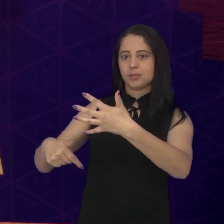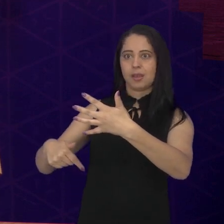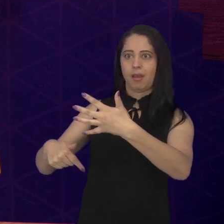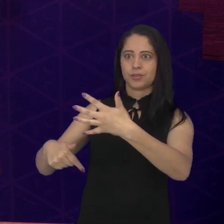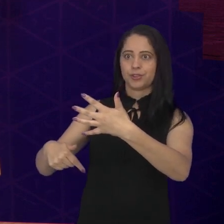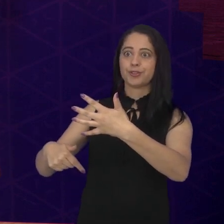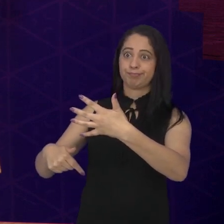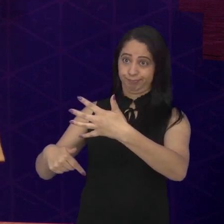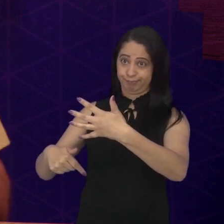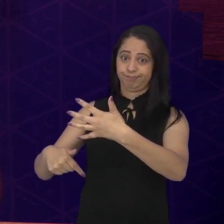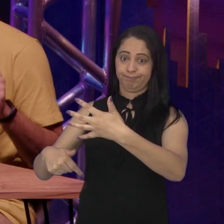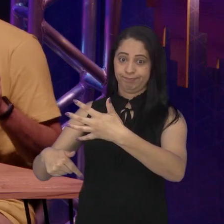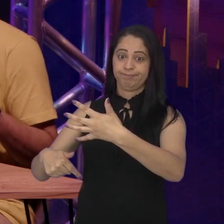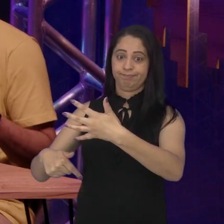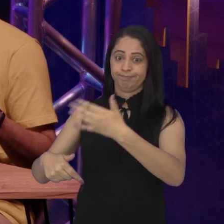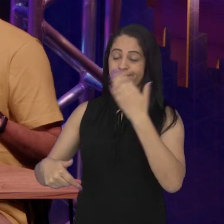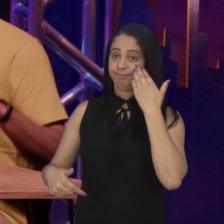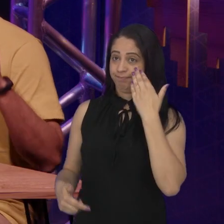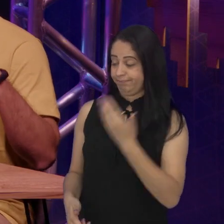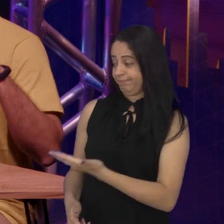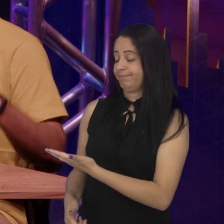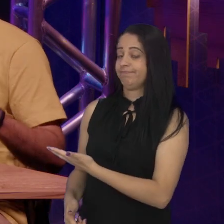87º. Eu falo 87.